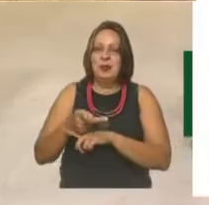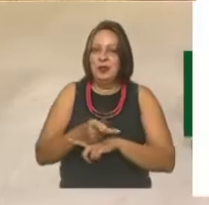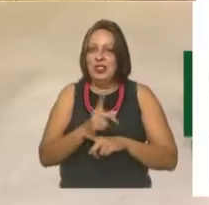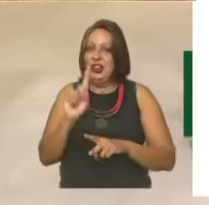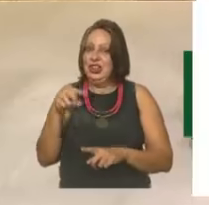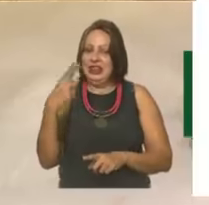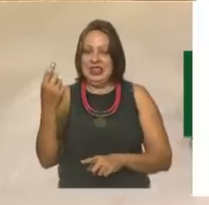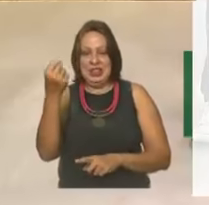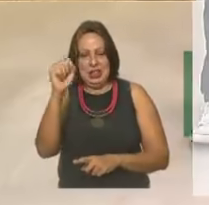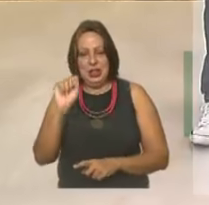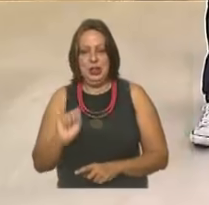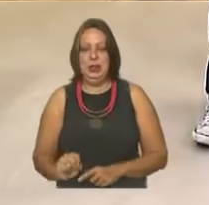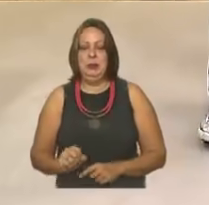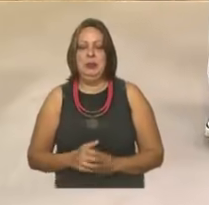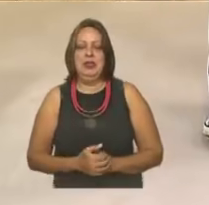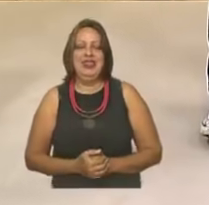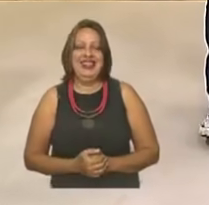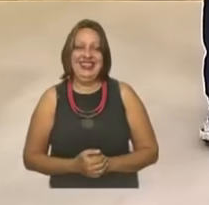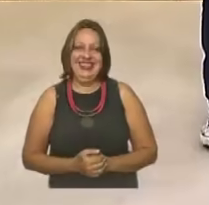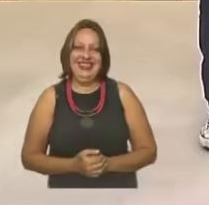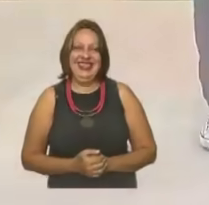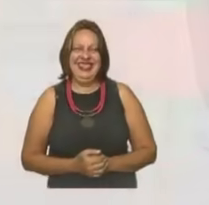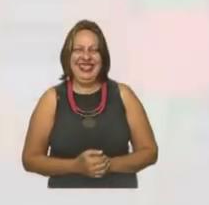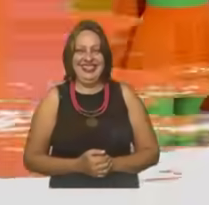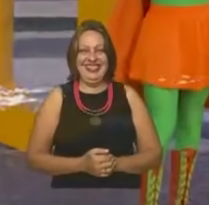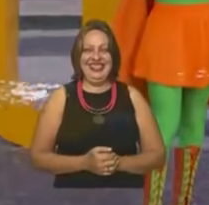nosso Gira Sergipe.